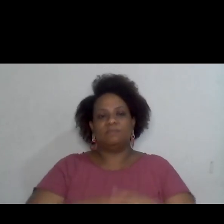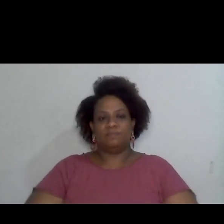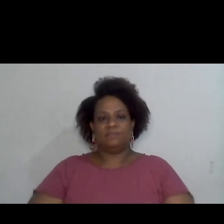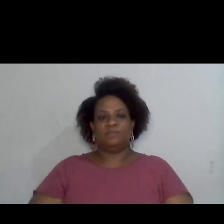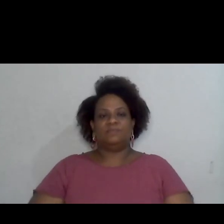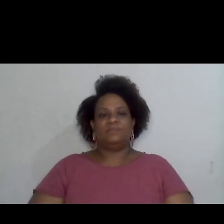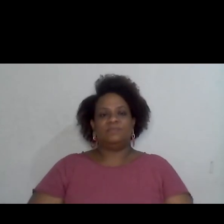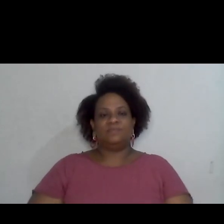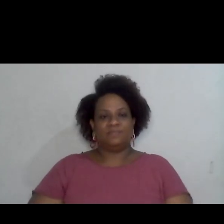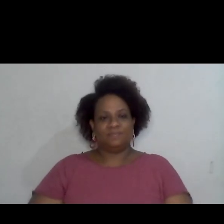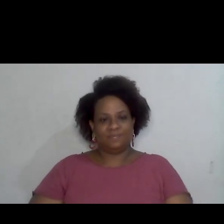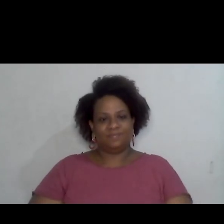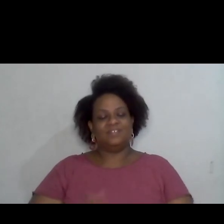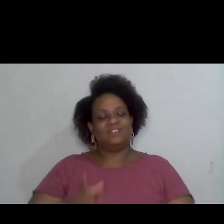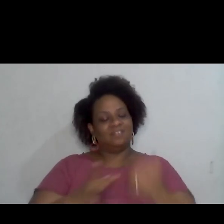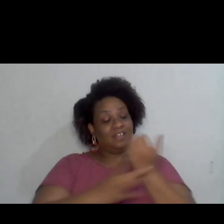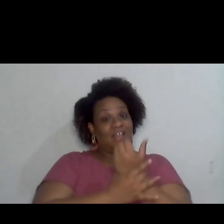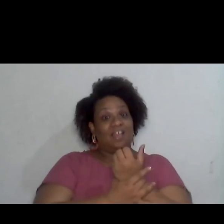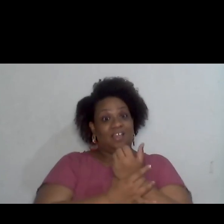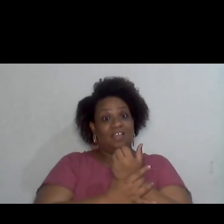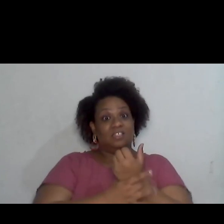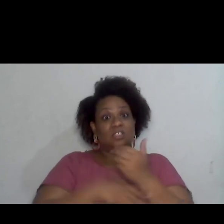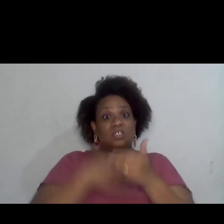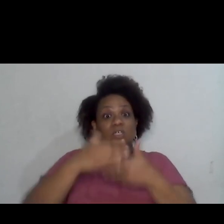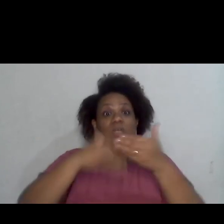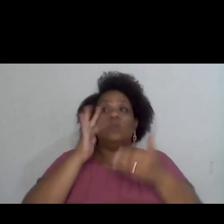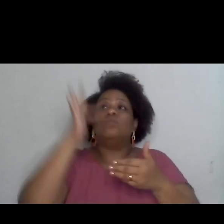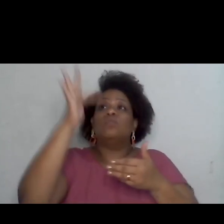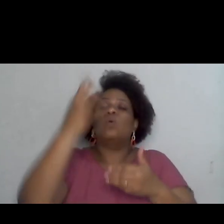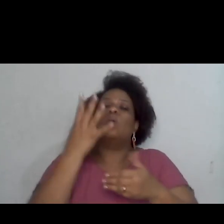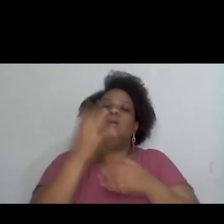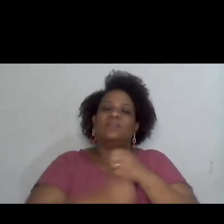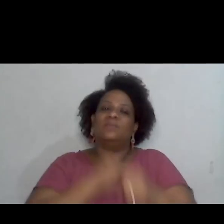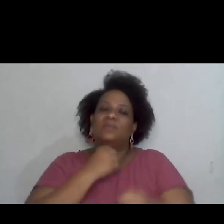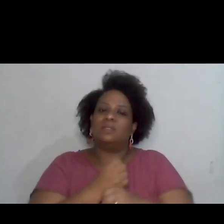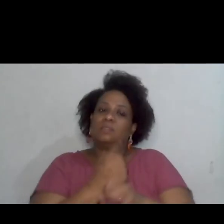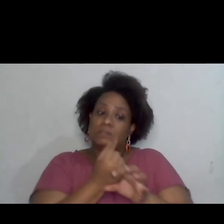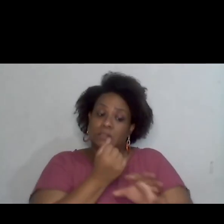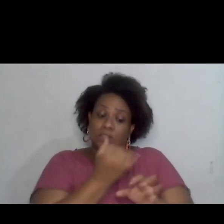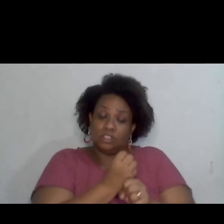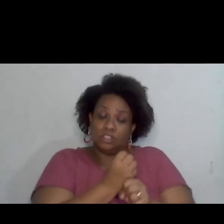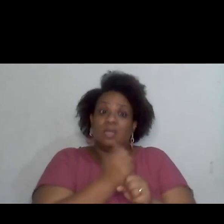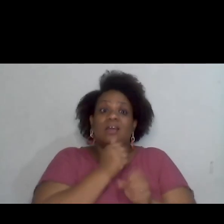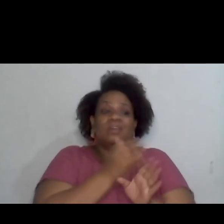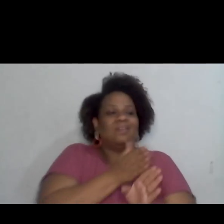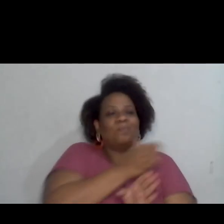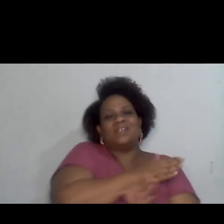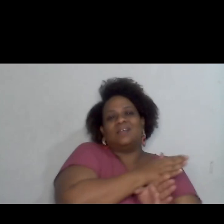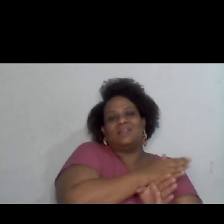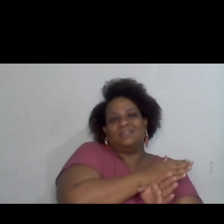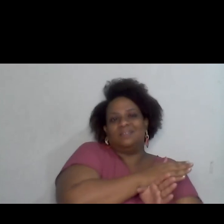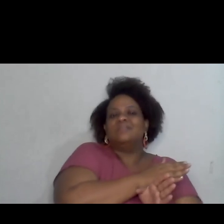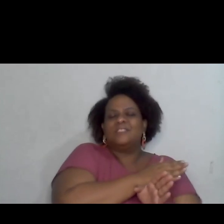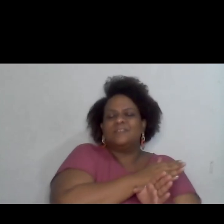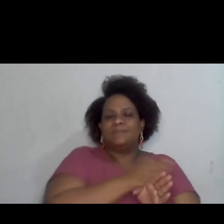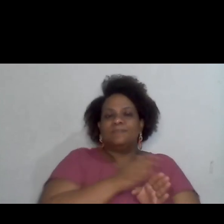para garantir o orçamento para os próximos 4 anos. Então, o nosso orçamento ele ainda é o orçamento passado. A